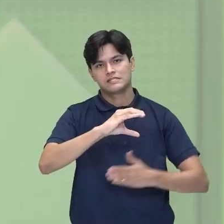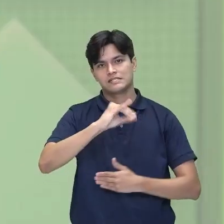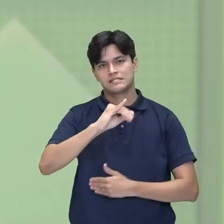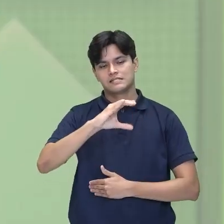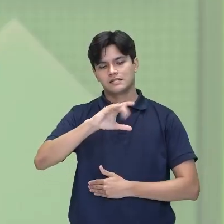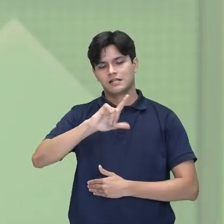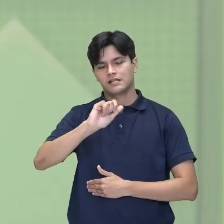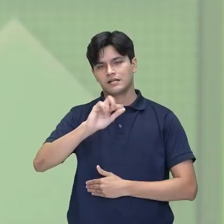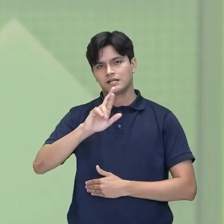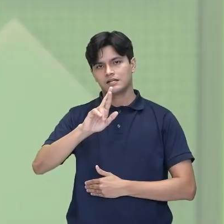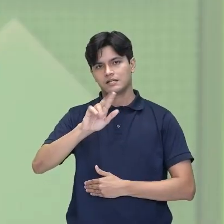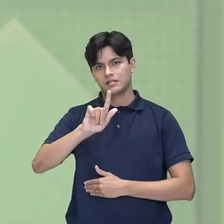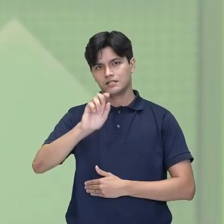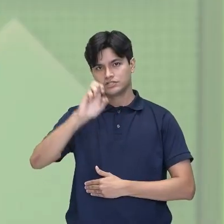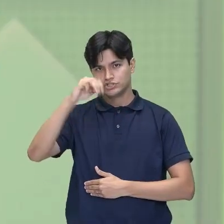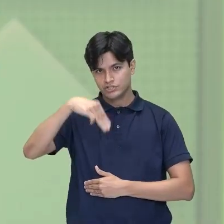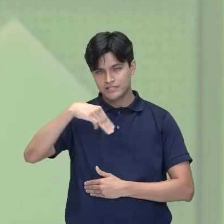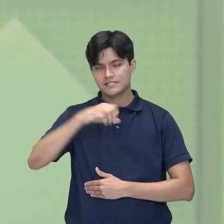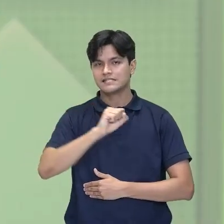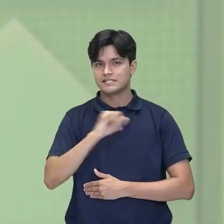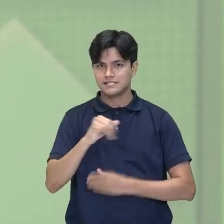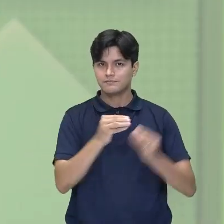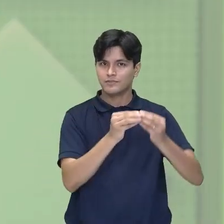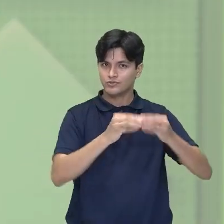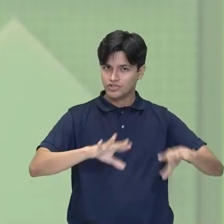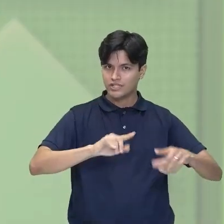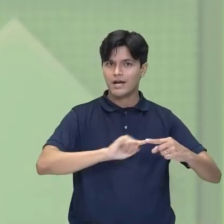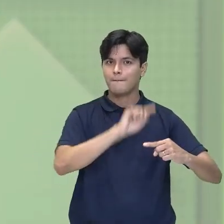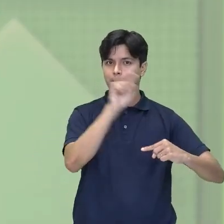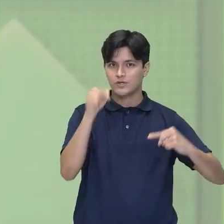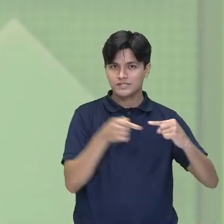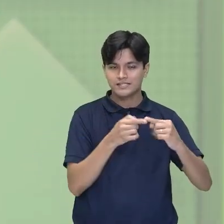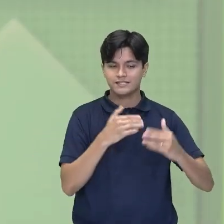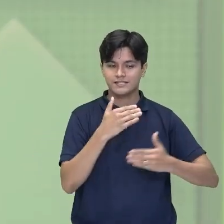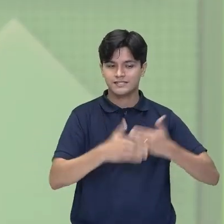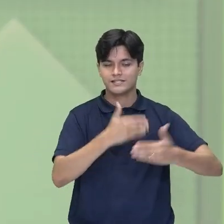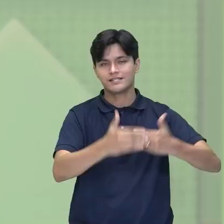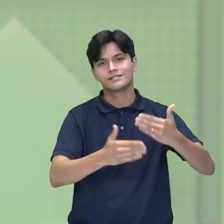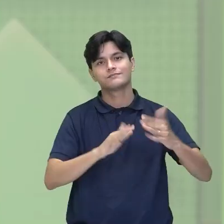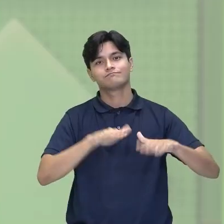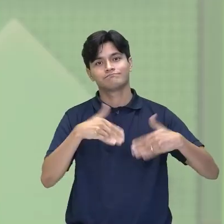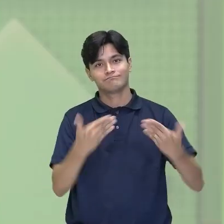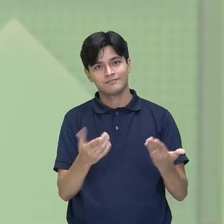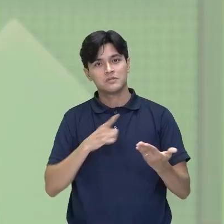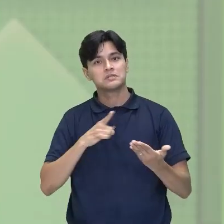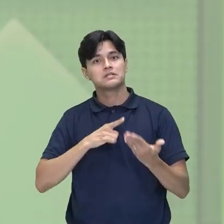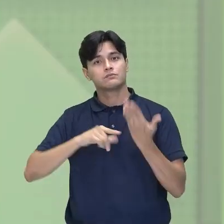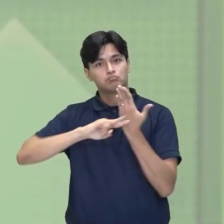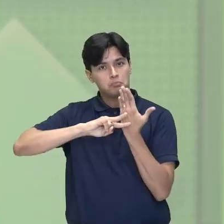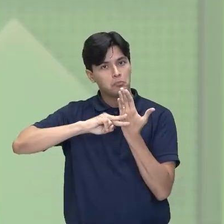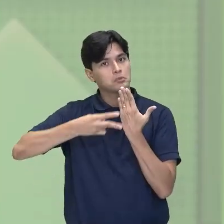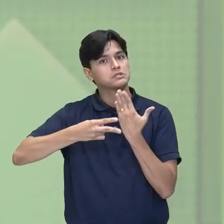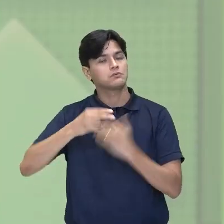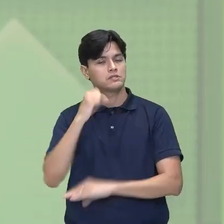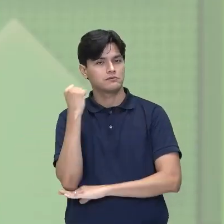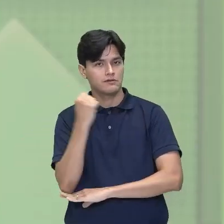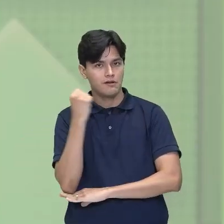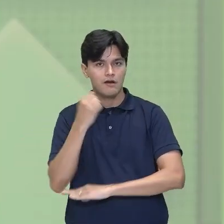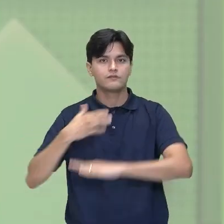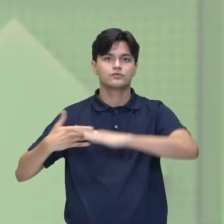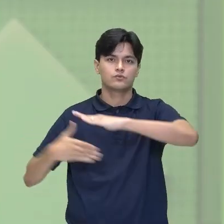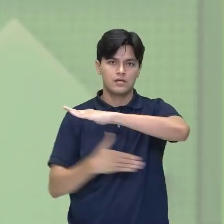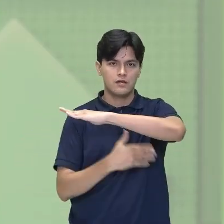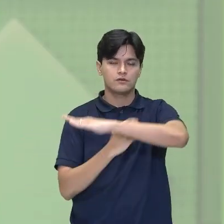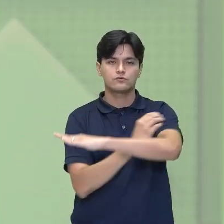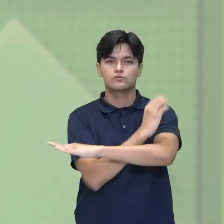desse processo que ocorre, causa um grande impacto nos ecossistemas. E principalmente